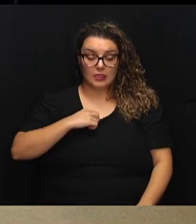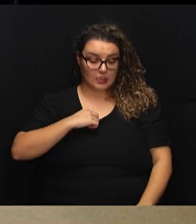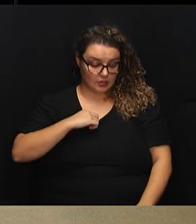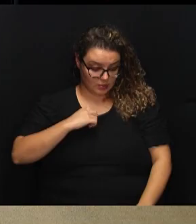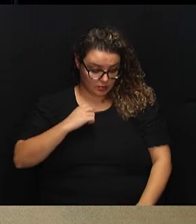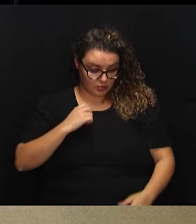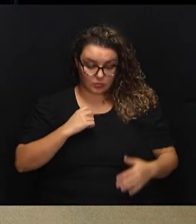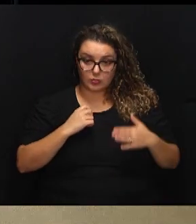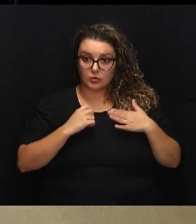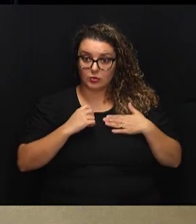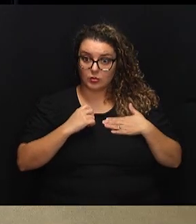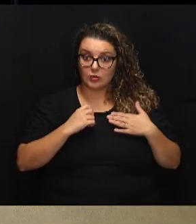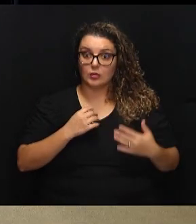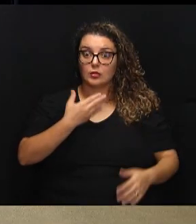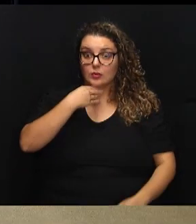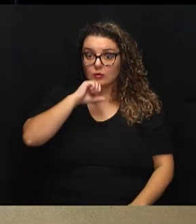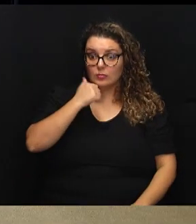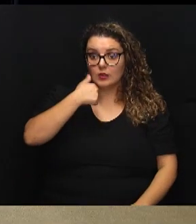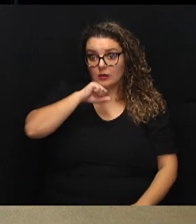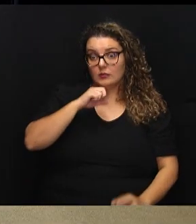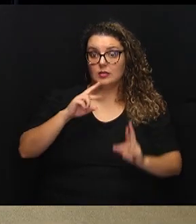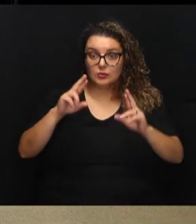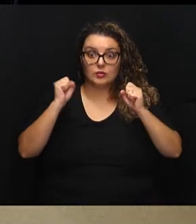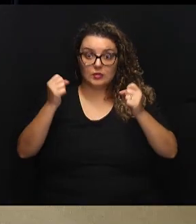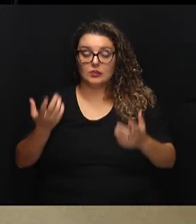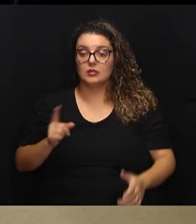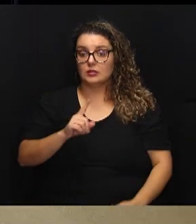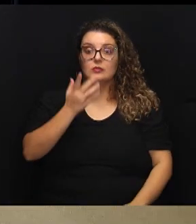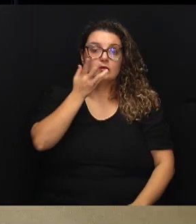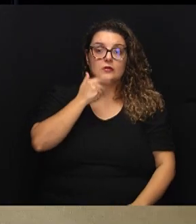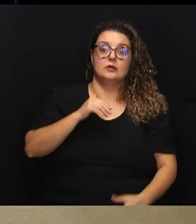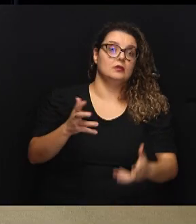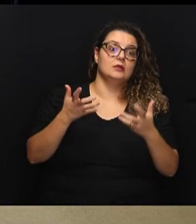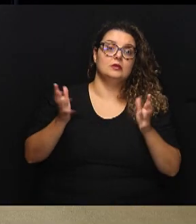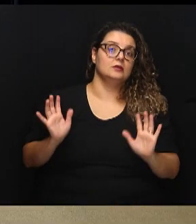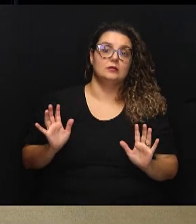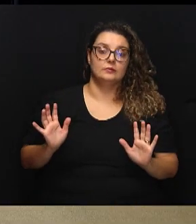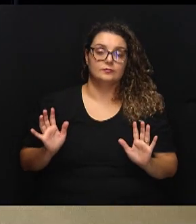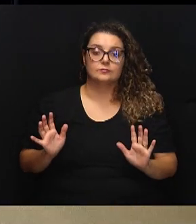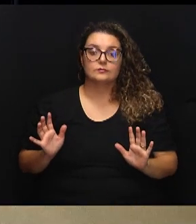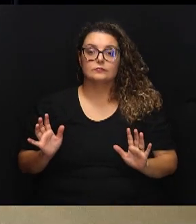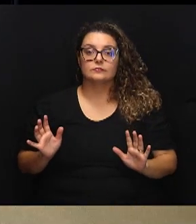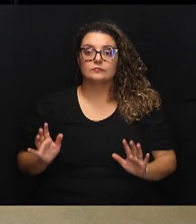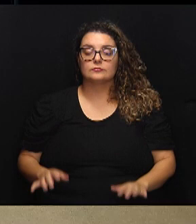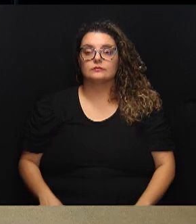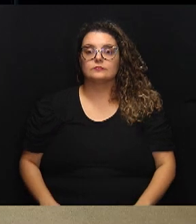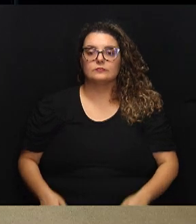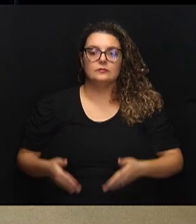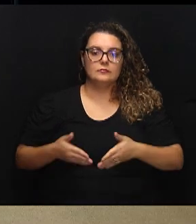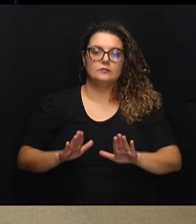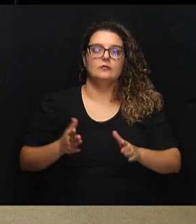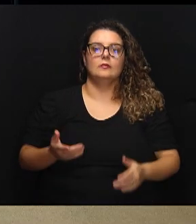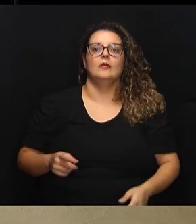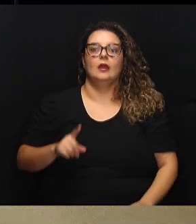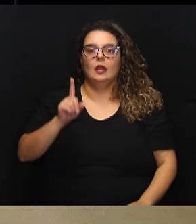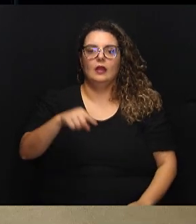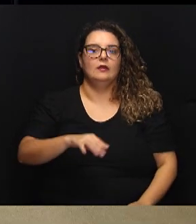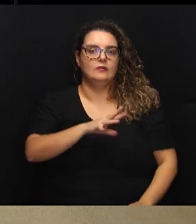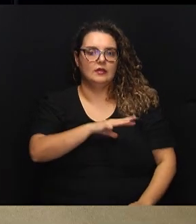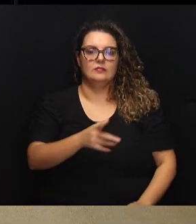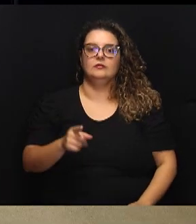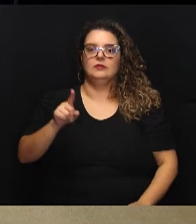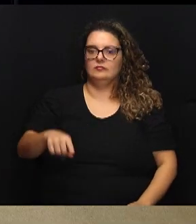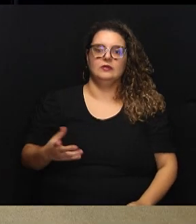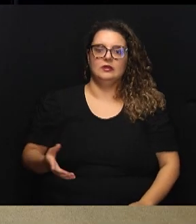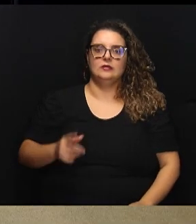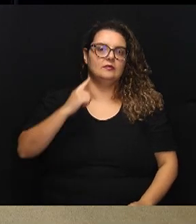time de futebol que o pai ou a mãe torce, né? Não o que a criança quer, entendeu? Então, nasceu, vai ser corintiano, vai